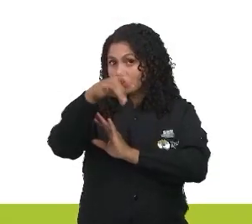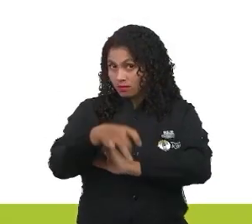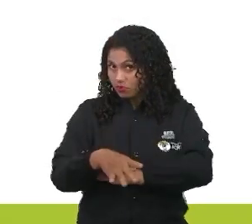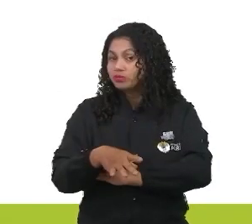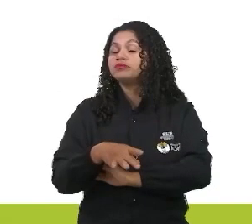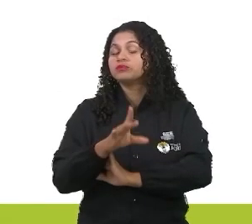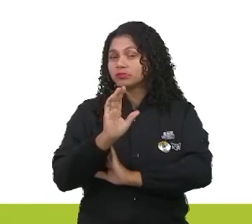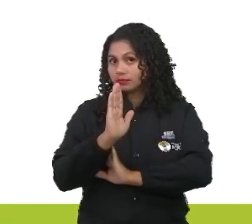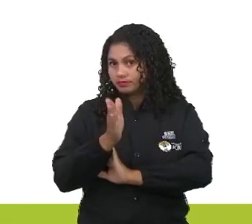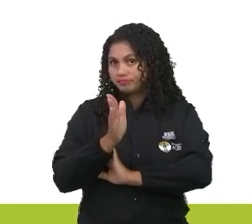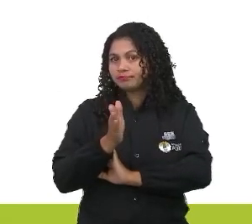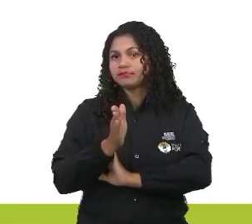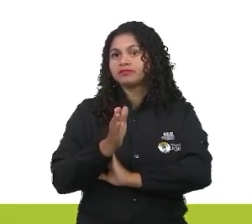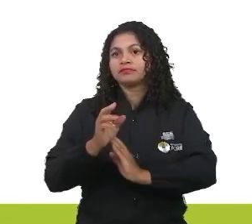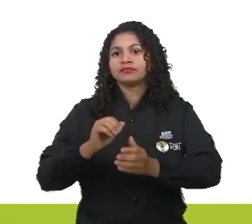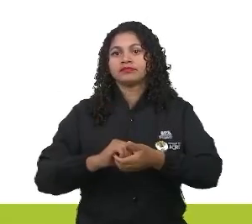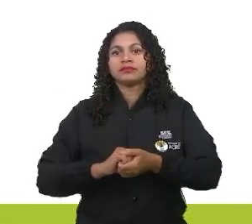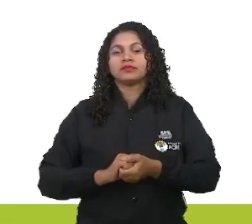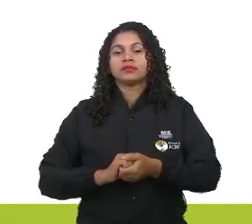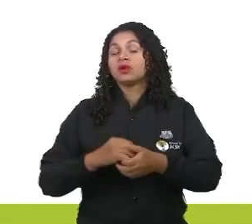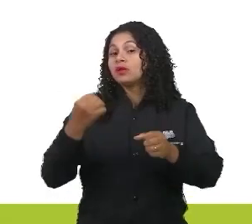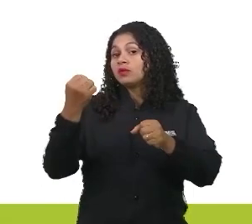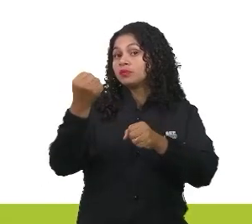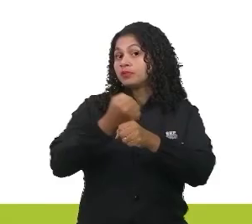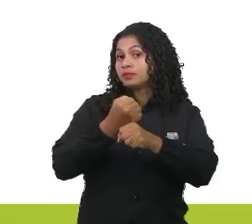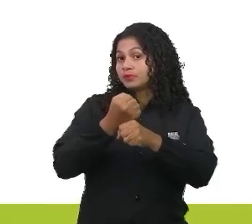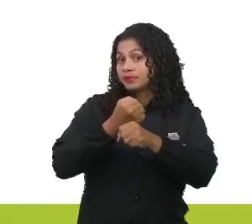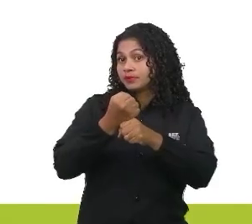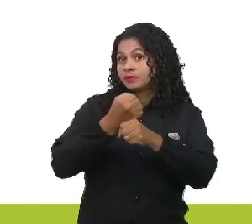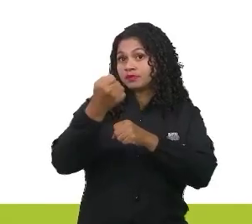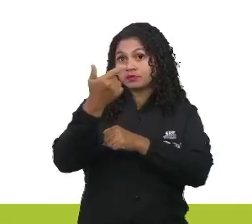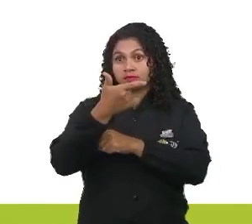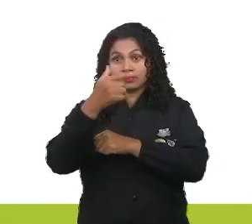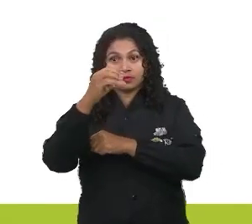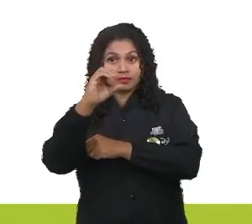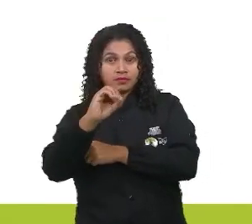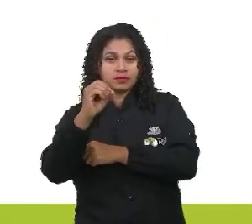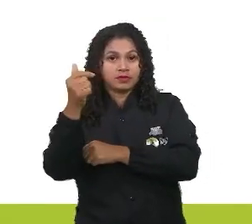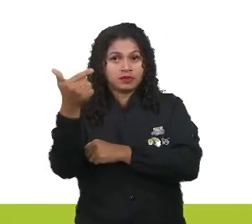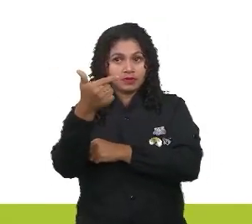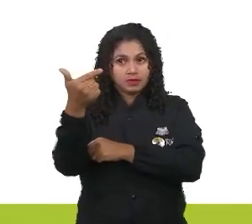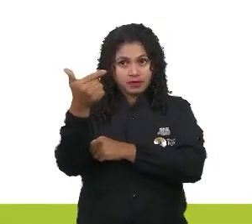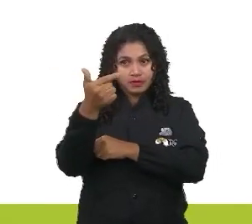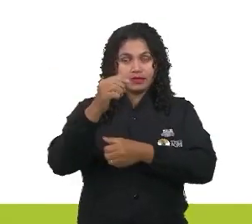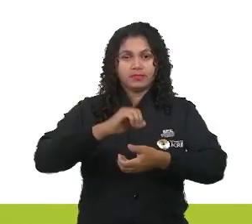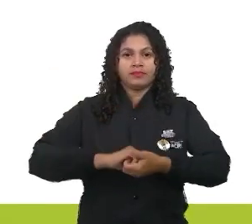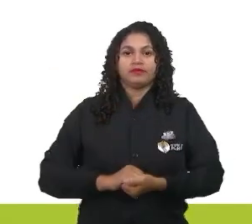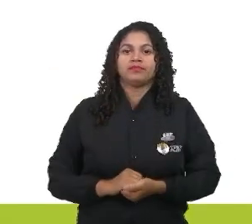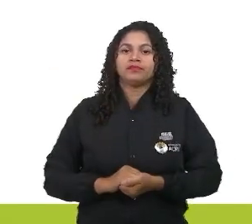questão, que esteve no Enem do ano de 2022.